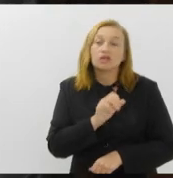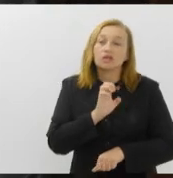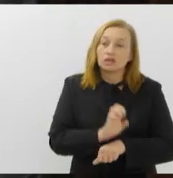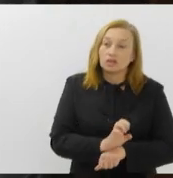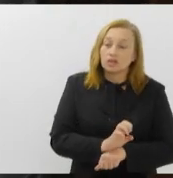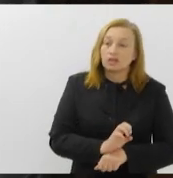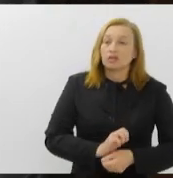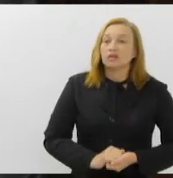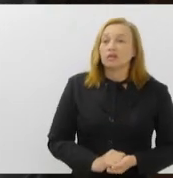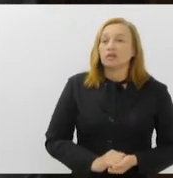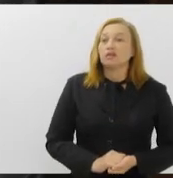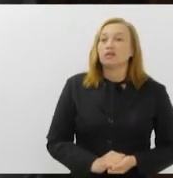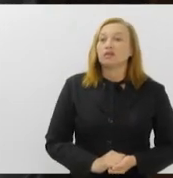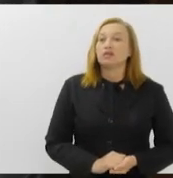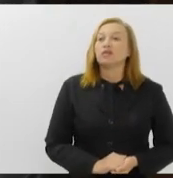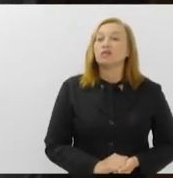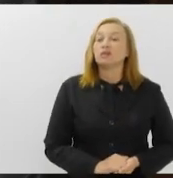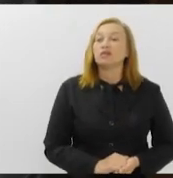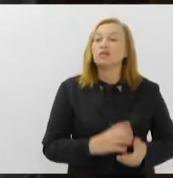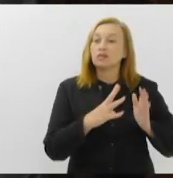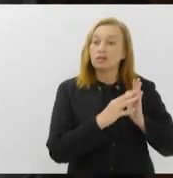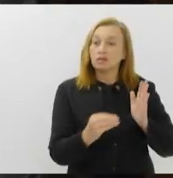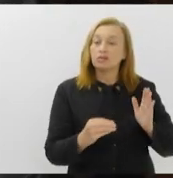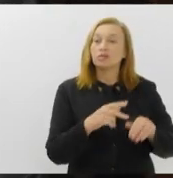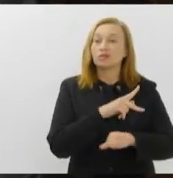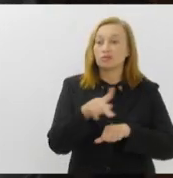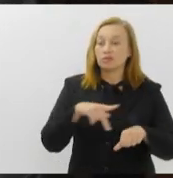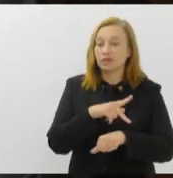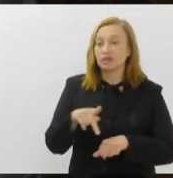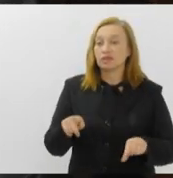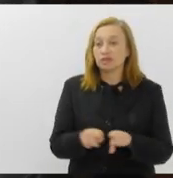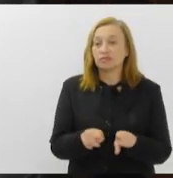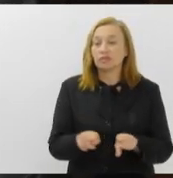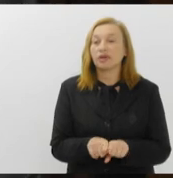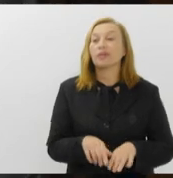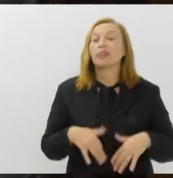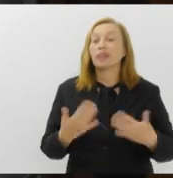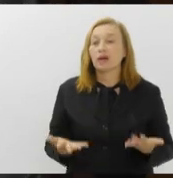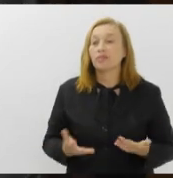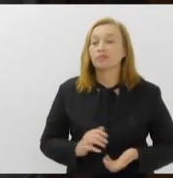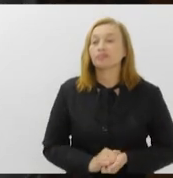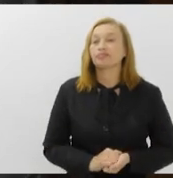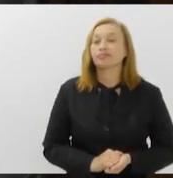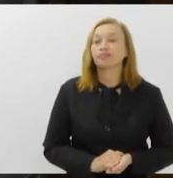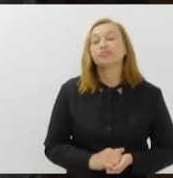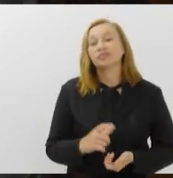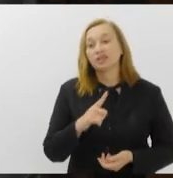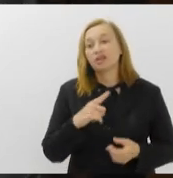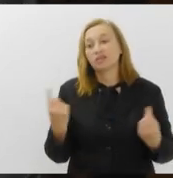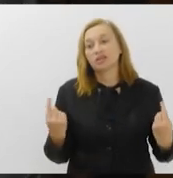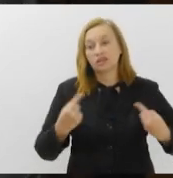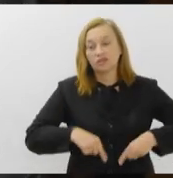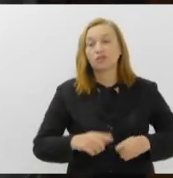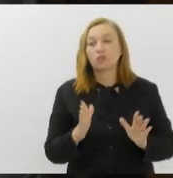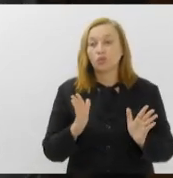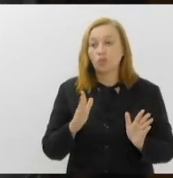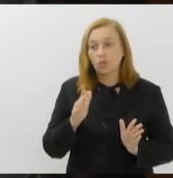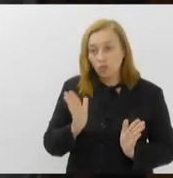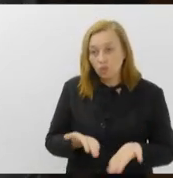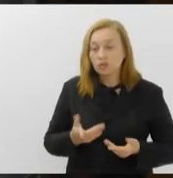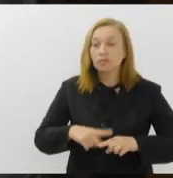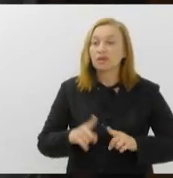estado, e que isso se reflita também no nosso país. Então, temos grandes desafios hoje,